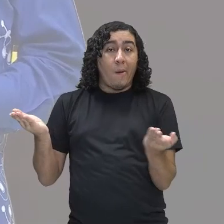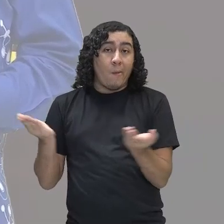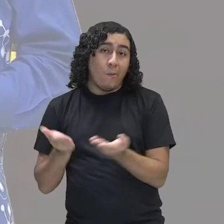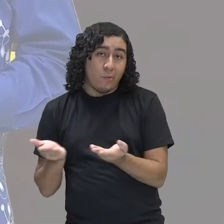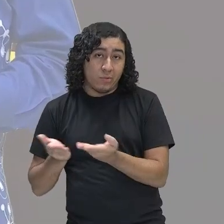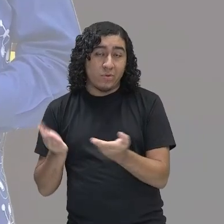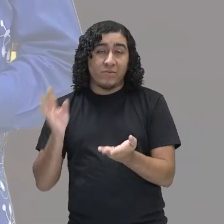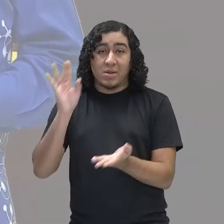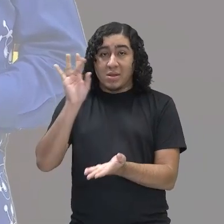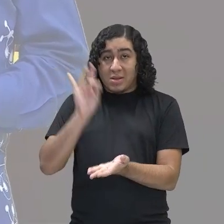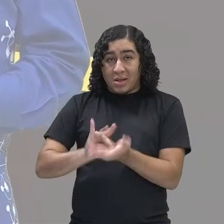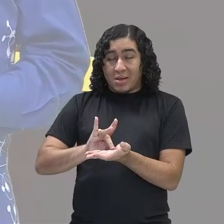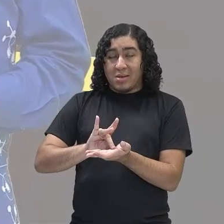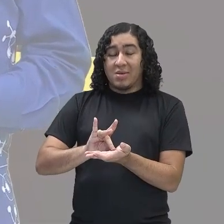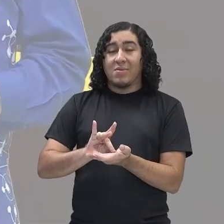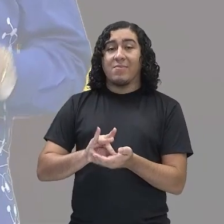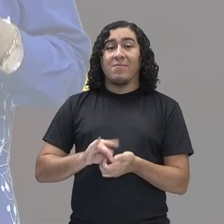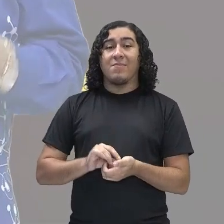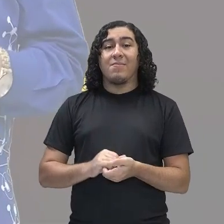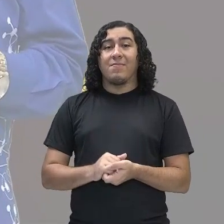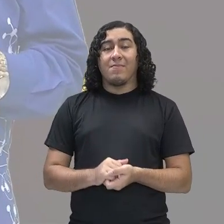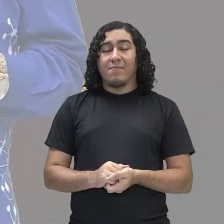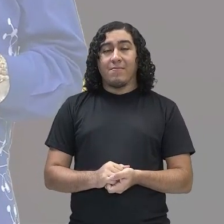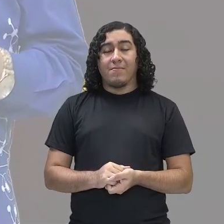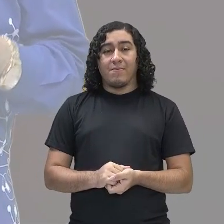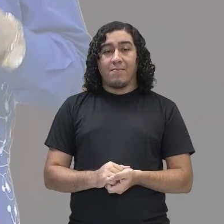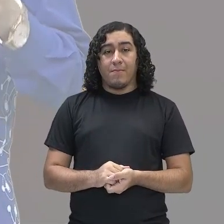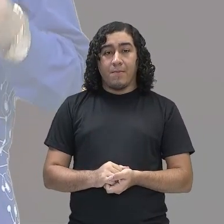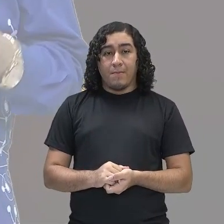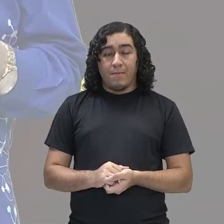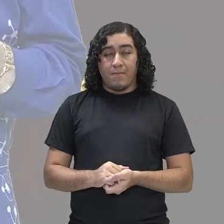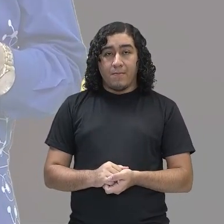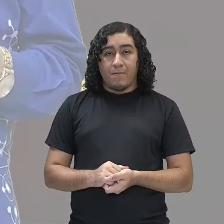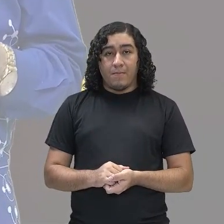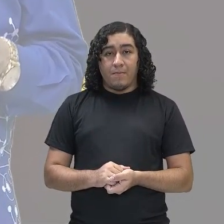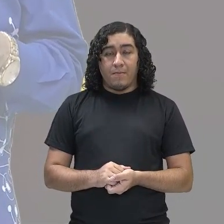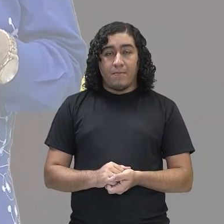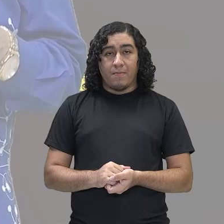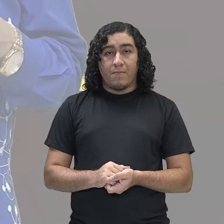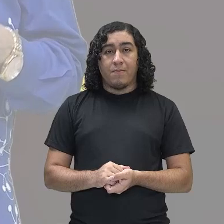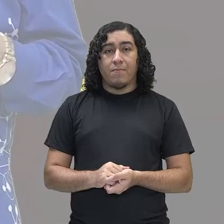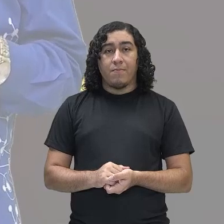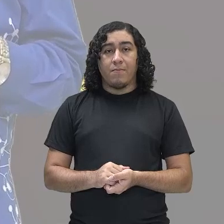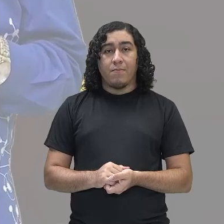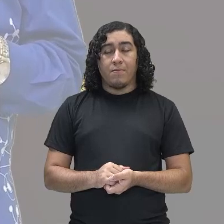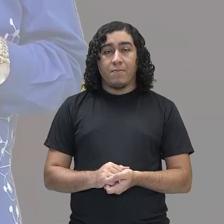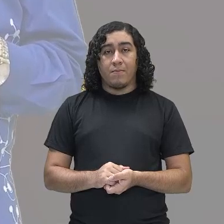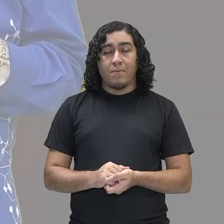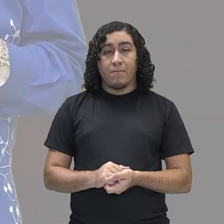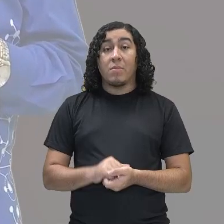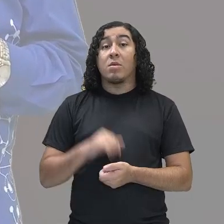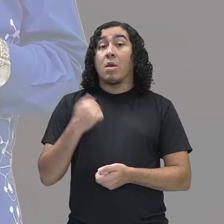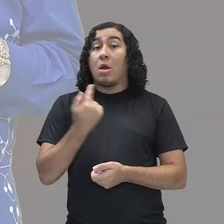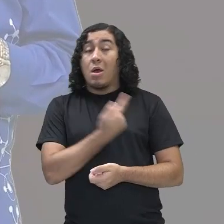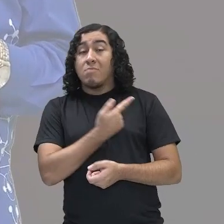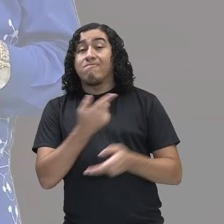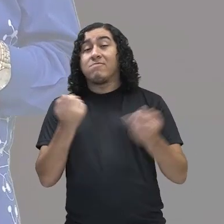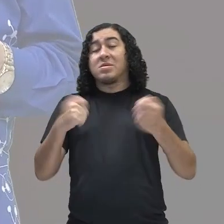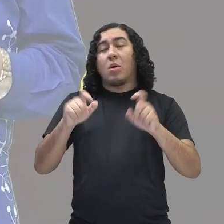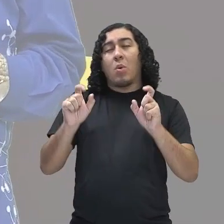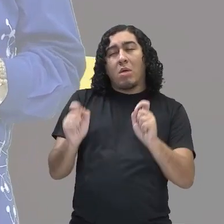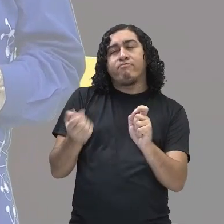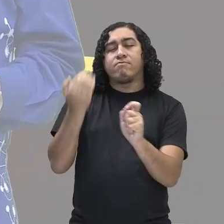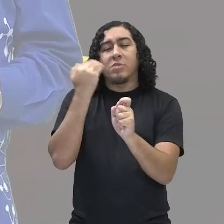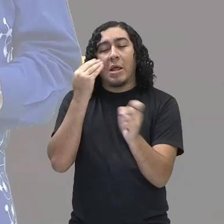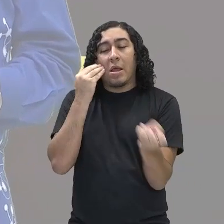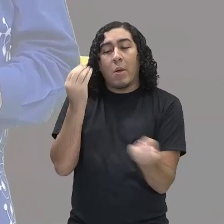da contemporaneidade. Hoje, nos dias atuais, nós buscamos adotar uma